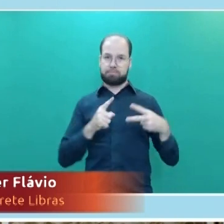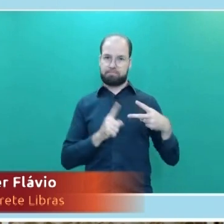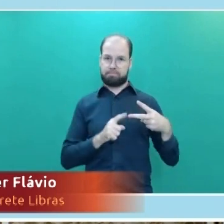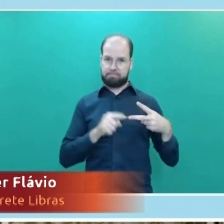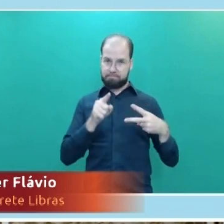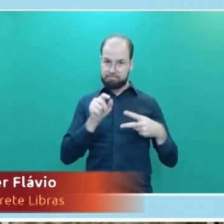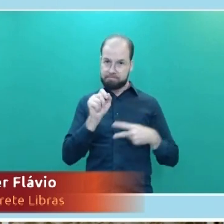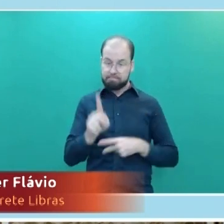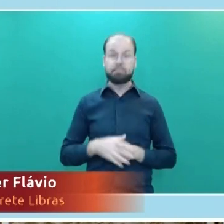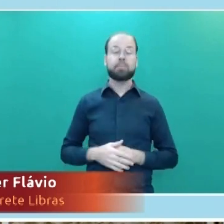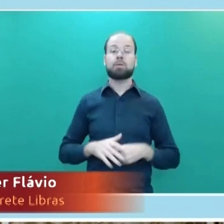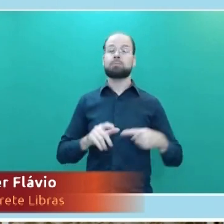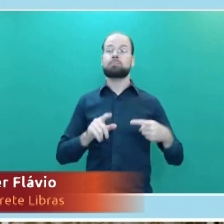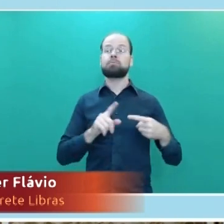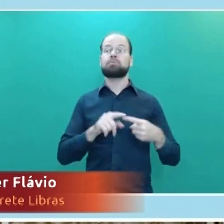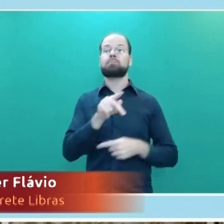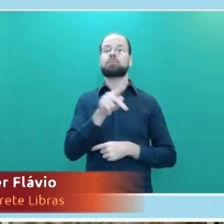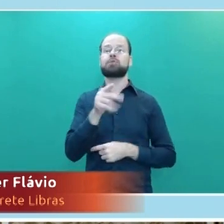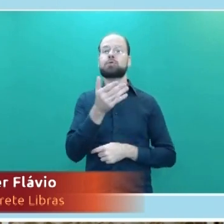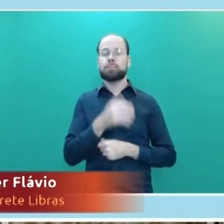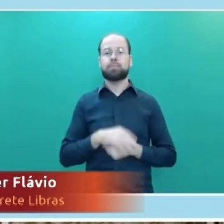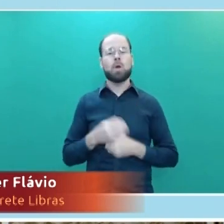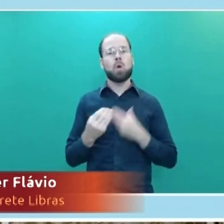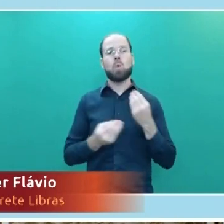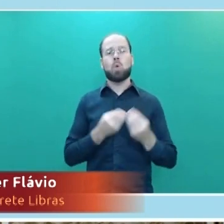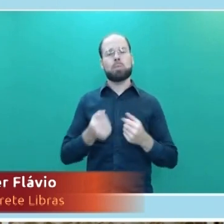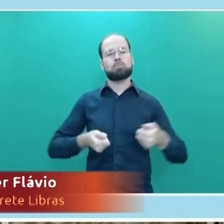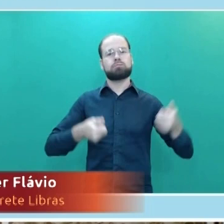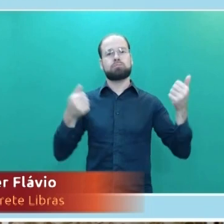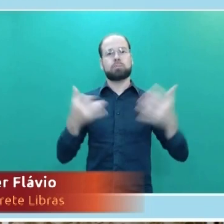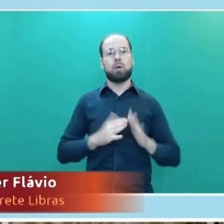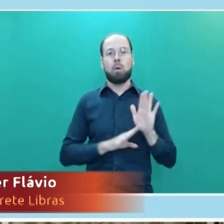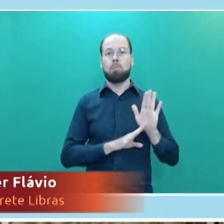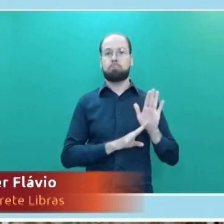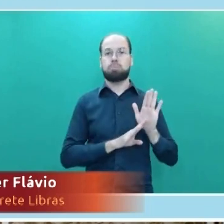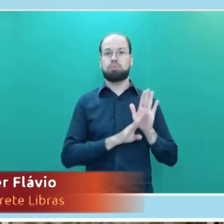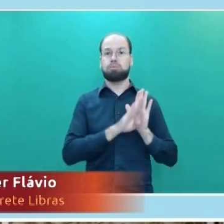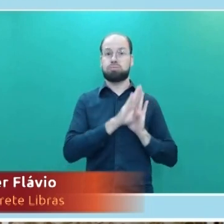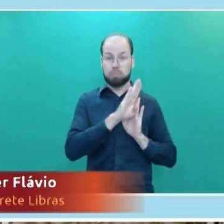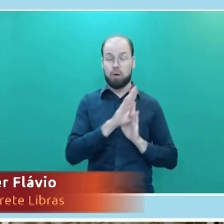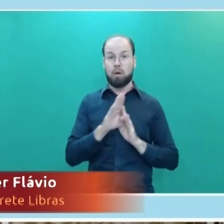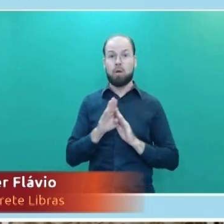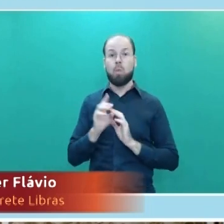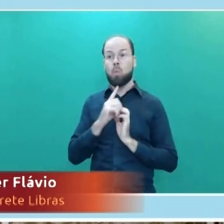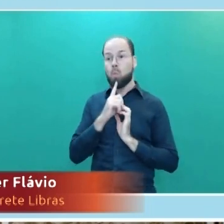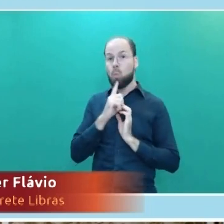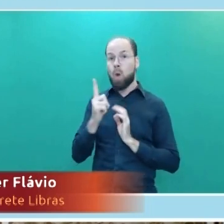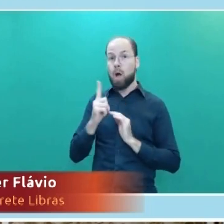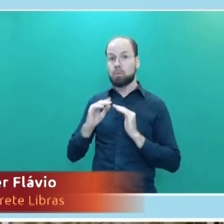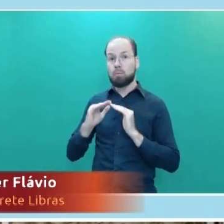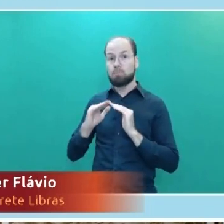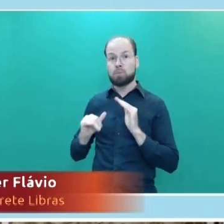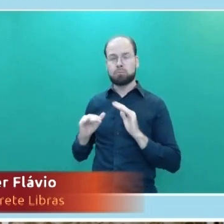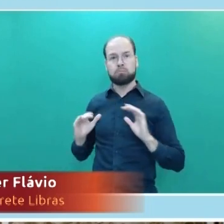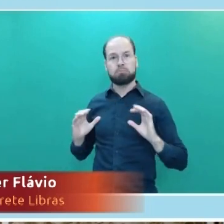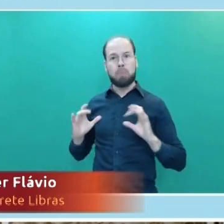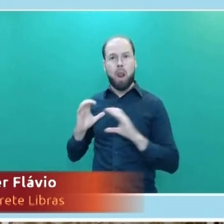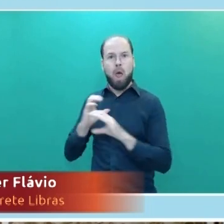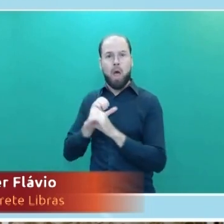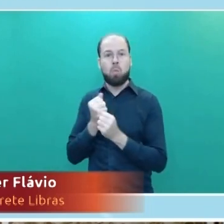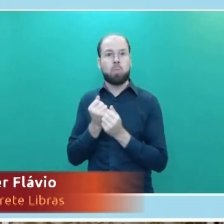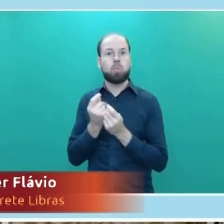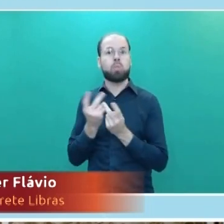pode explicar esse aumento, né, em menos de um ano, que eu apontei aqui pela pesquisa, em relação a 20 anos anteriores? Era